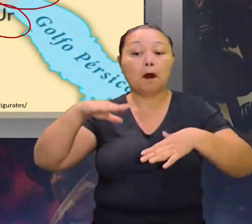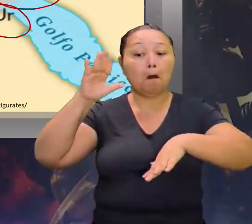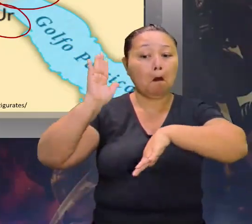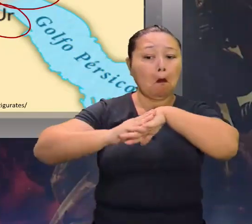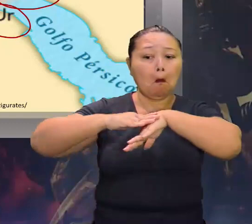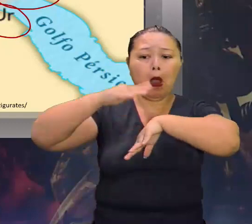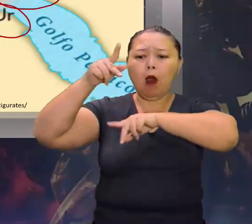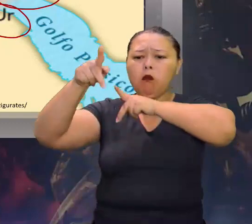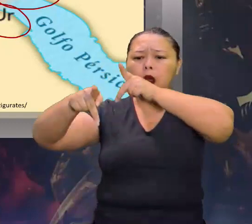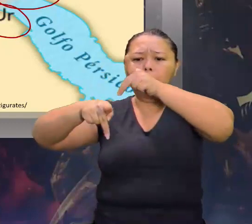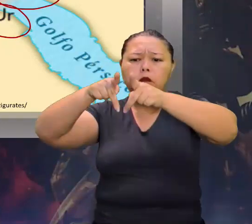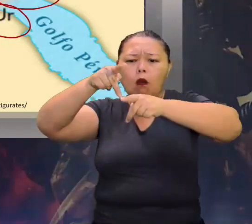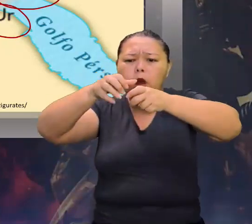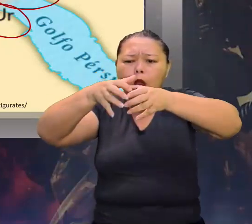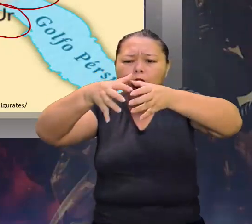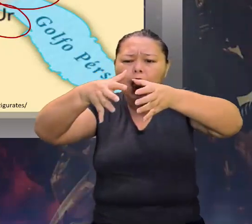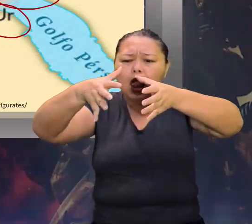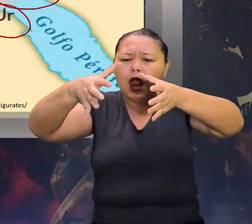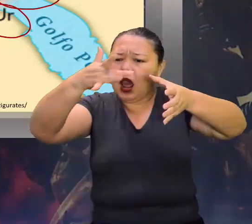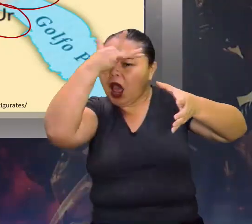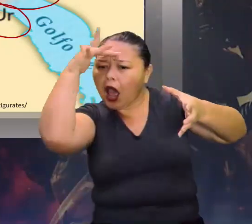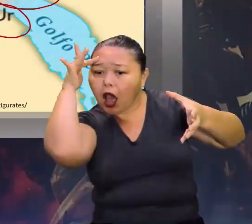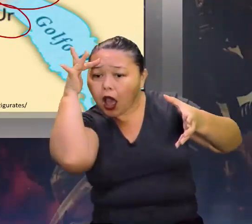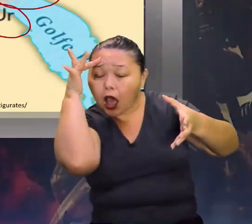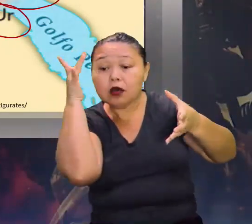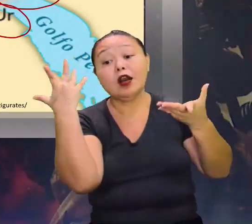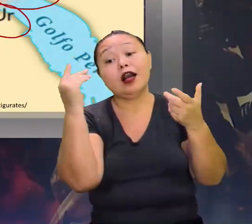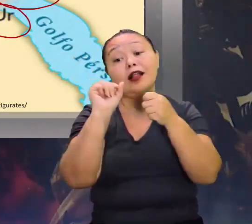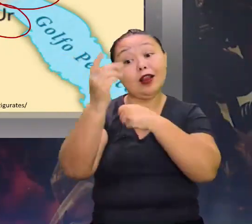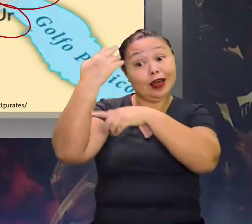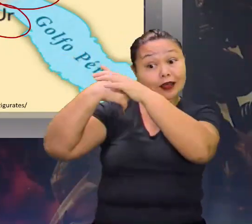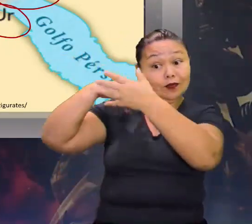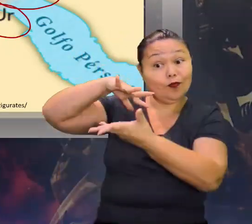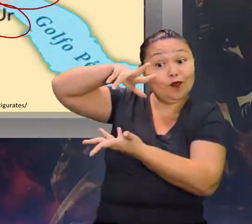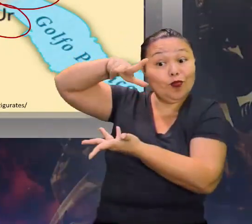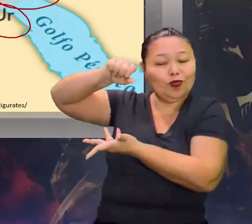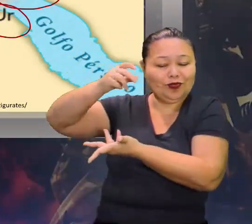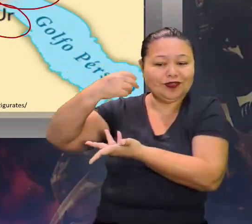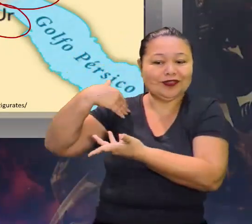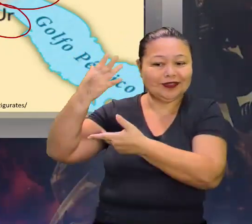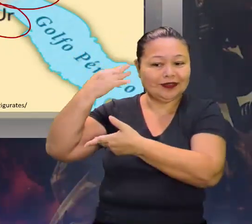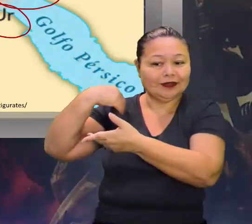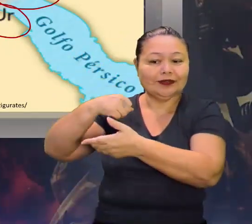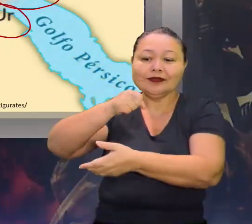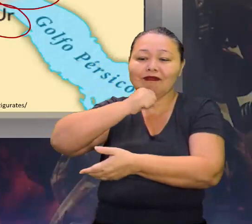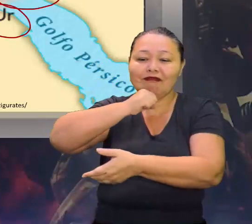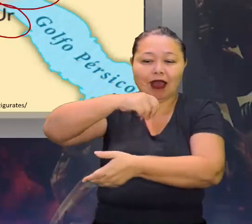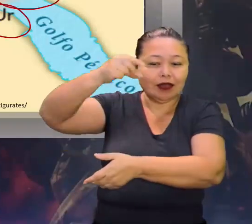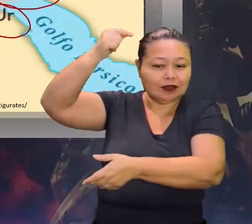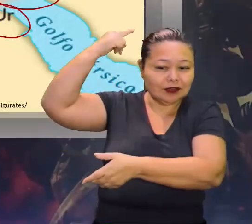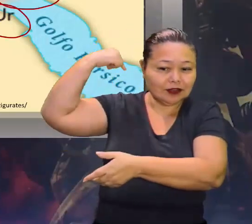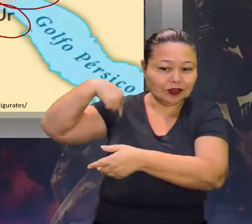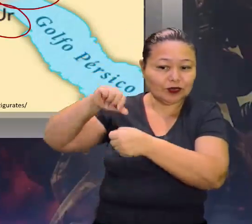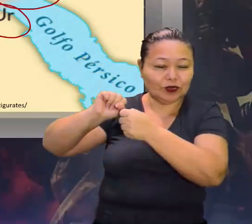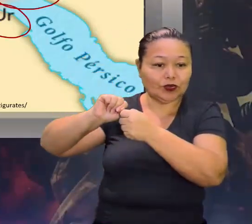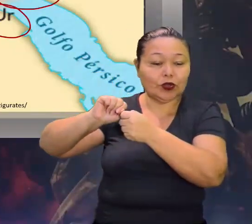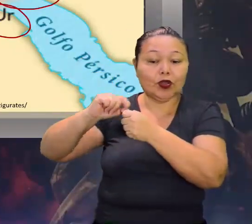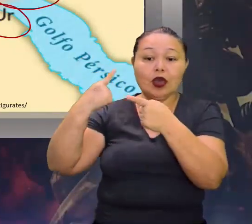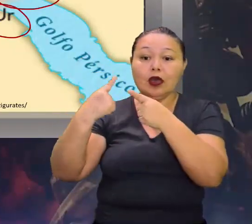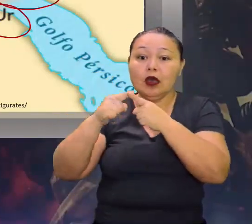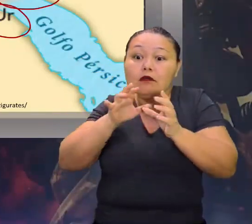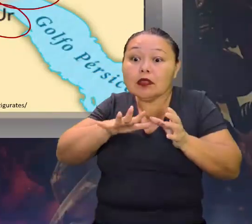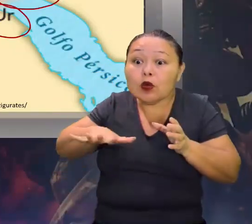mais populosas do mundo antigo. Sabiam disso? Porque elas estão